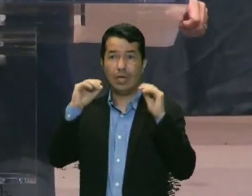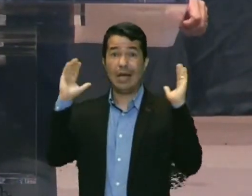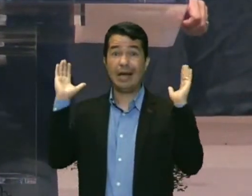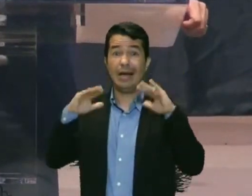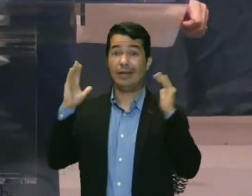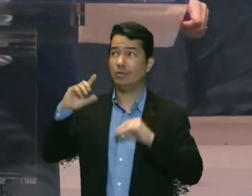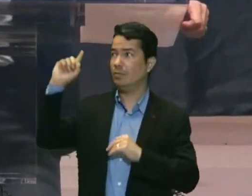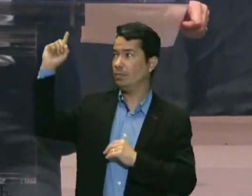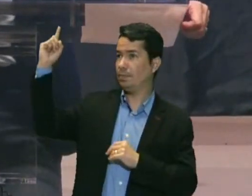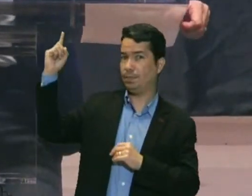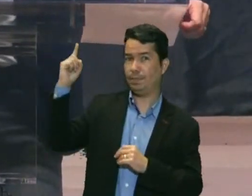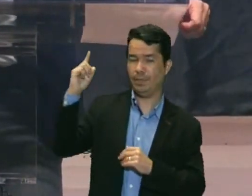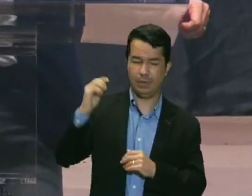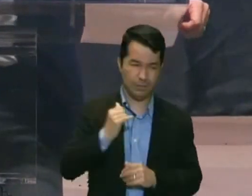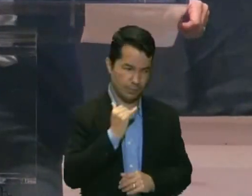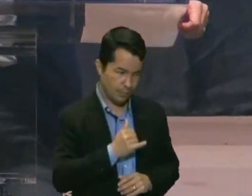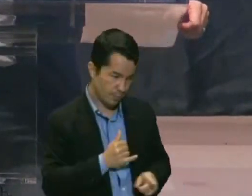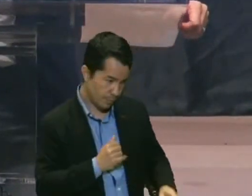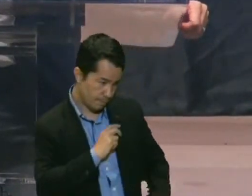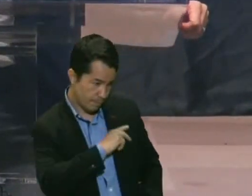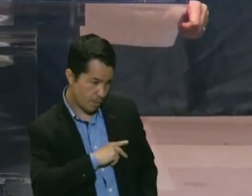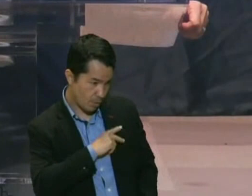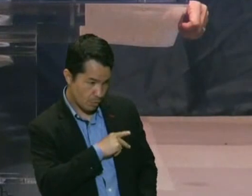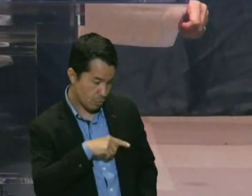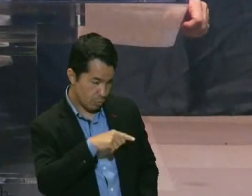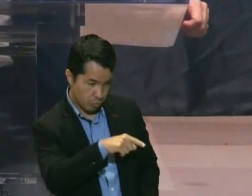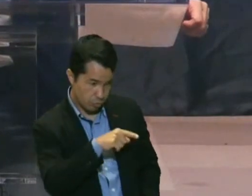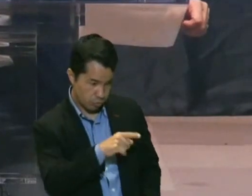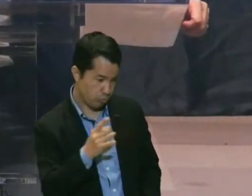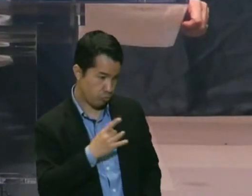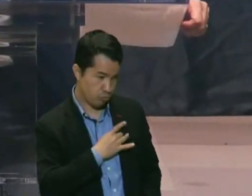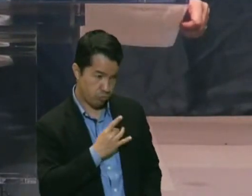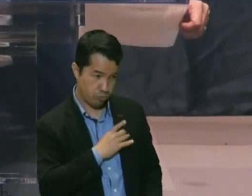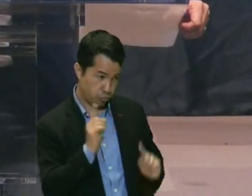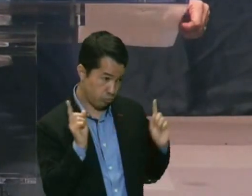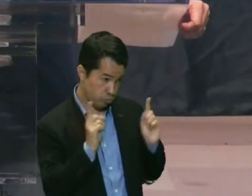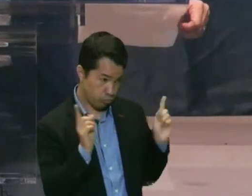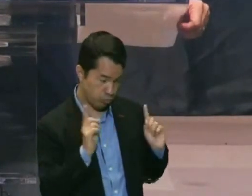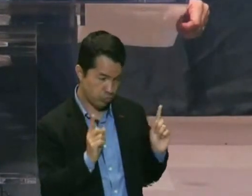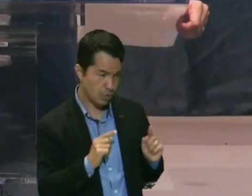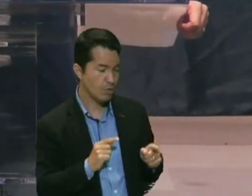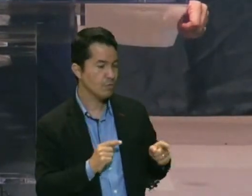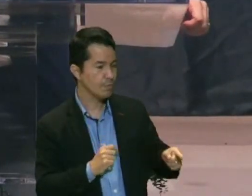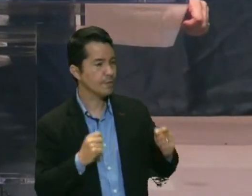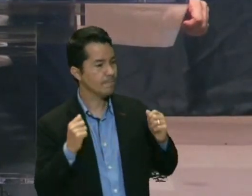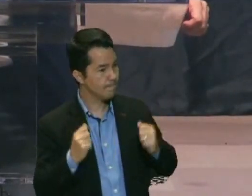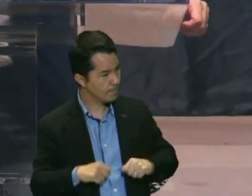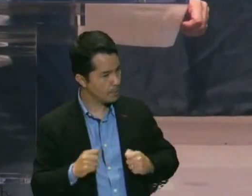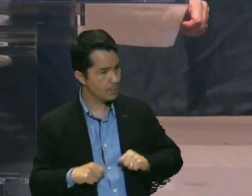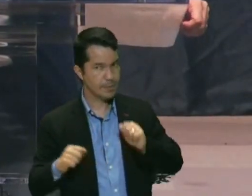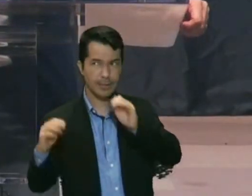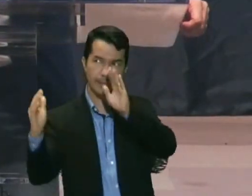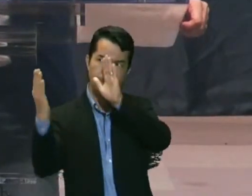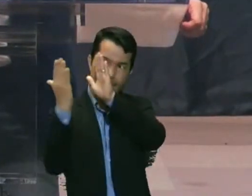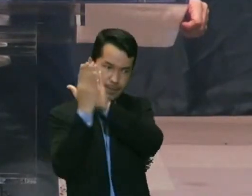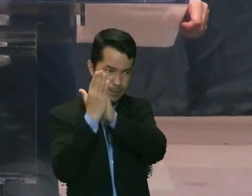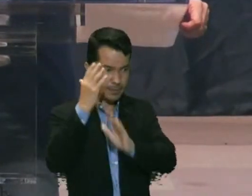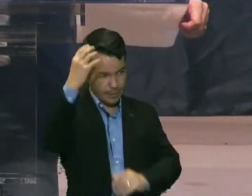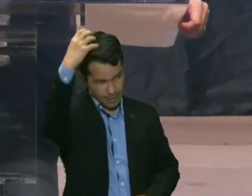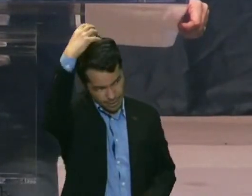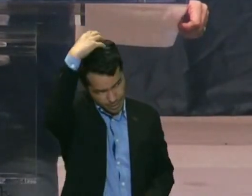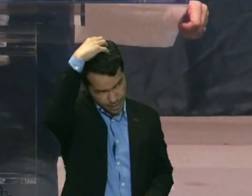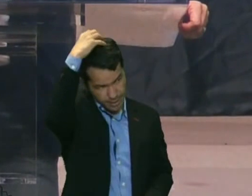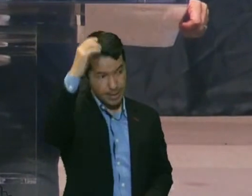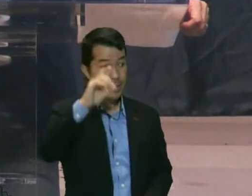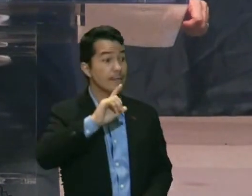dizendo-me, Paulo, não tenha medo, é preciso que você compareça perante César. Deus, por sua graça,